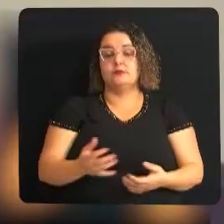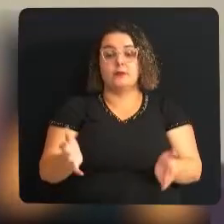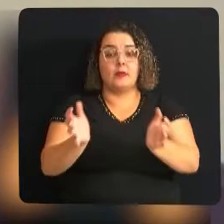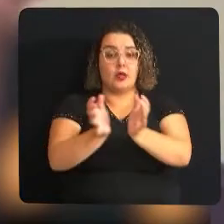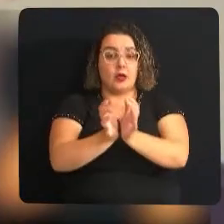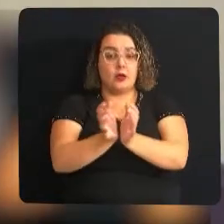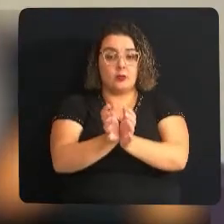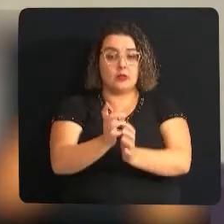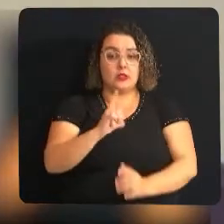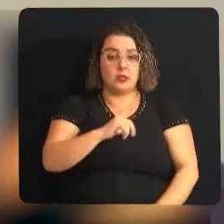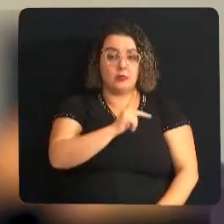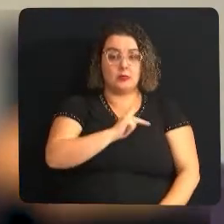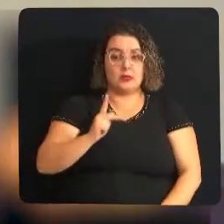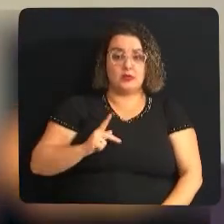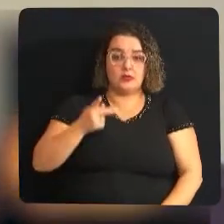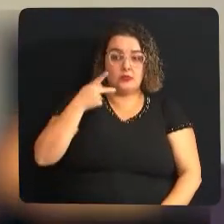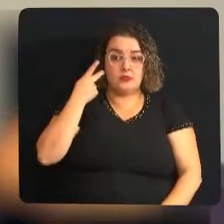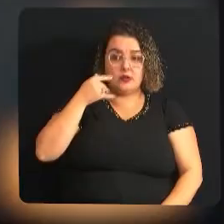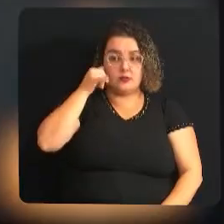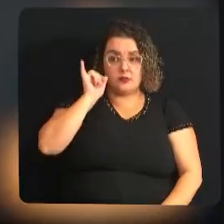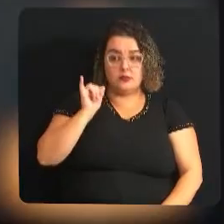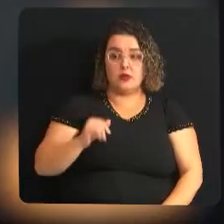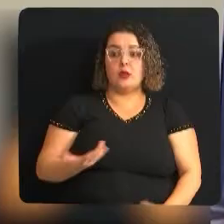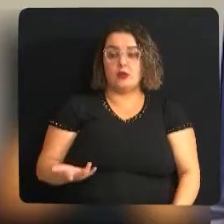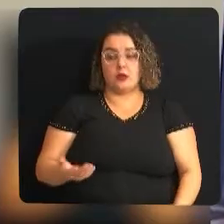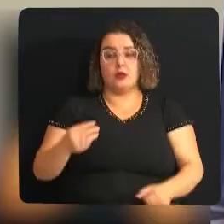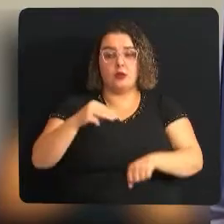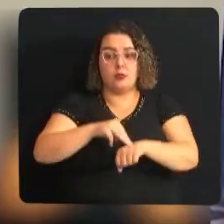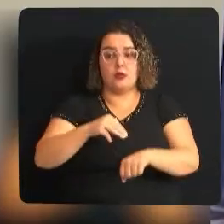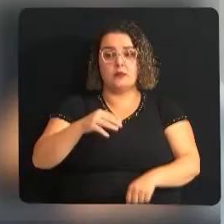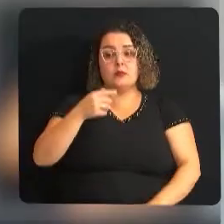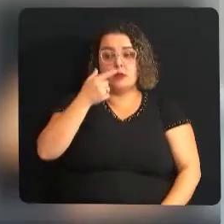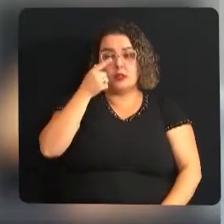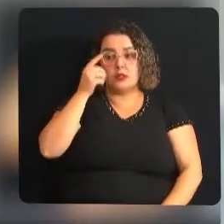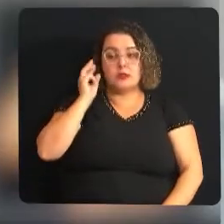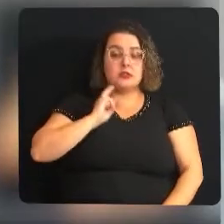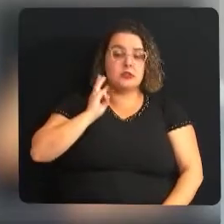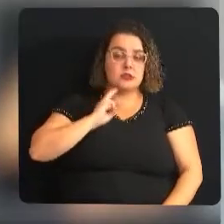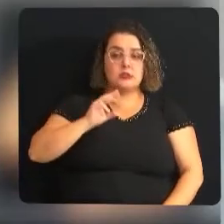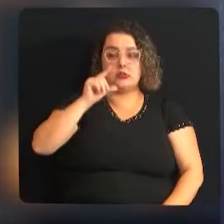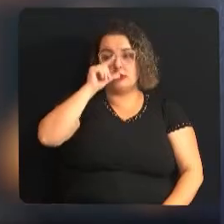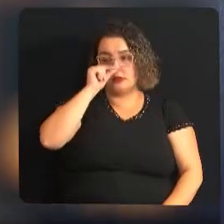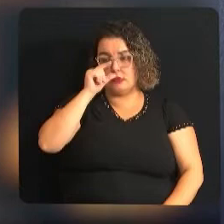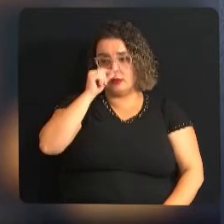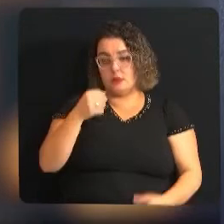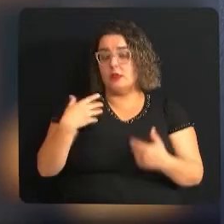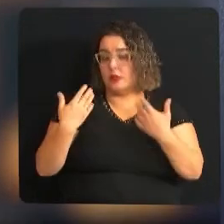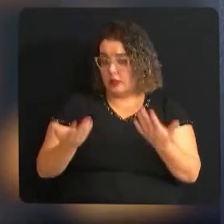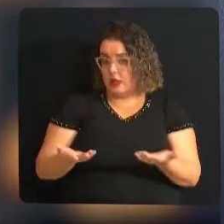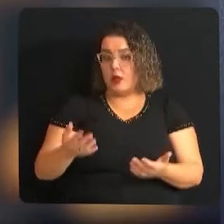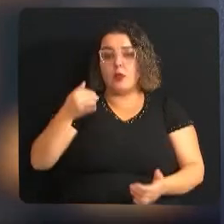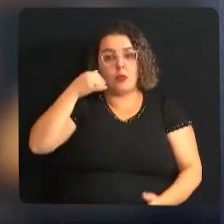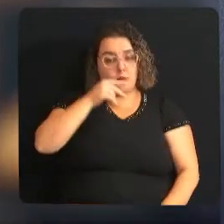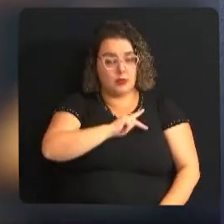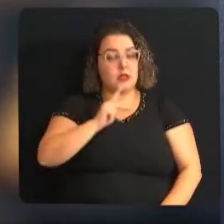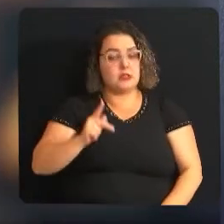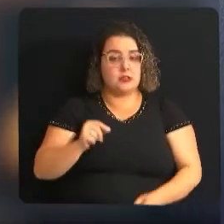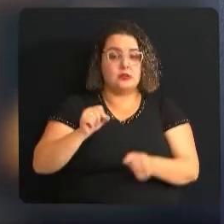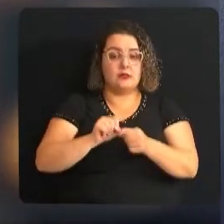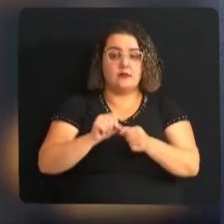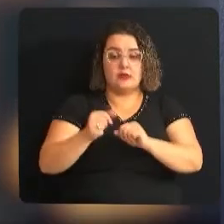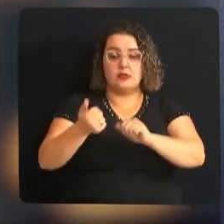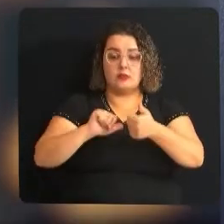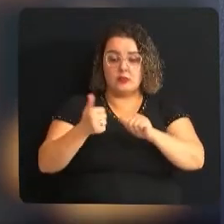A comissão tem como presidente o vereador Paulo Búfalo e como membros Cecílio Santos e Arnaldo Salvetti. E foi justamente o presidente que fez